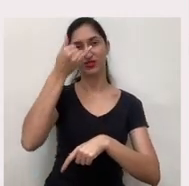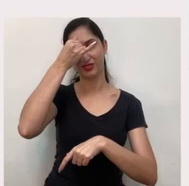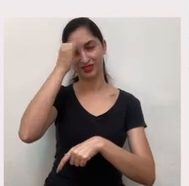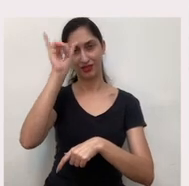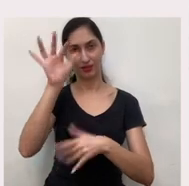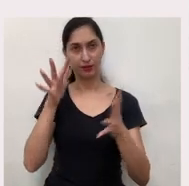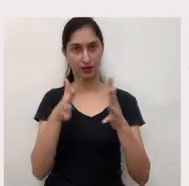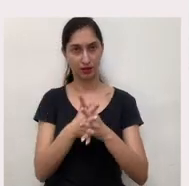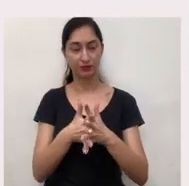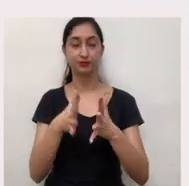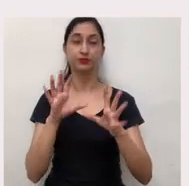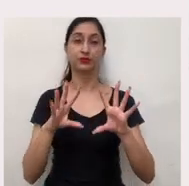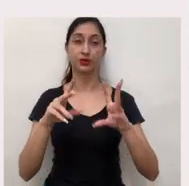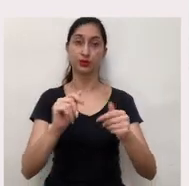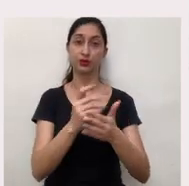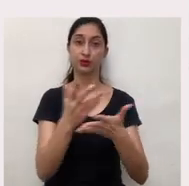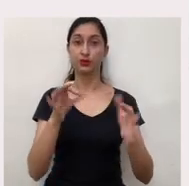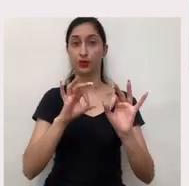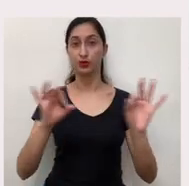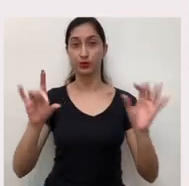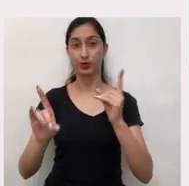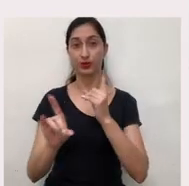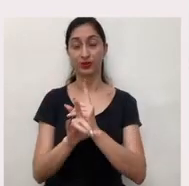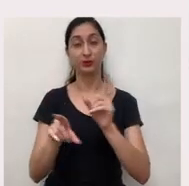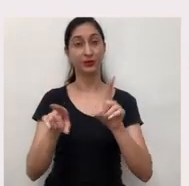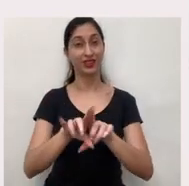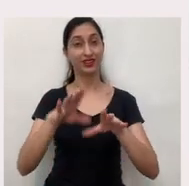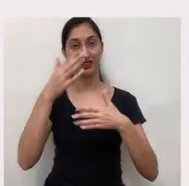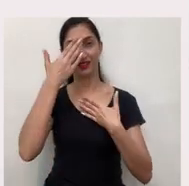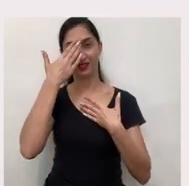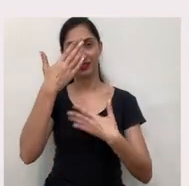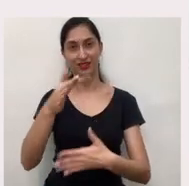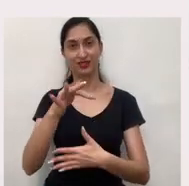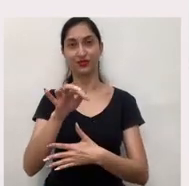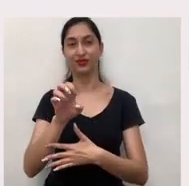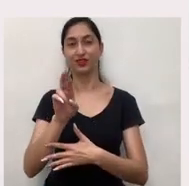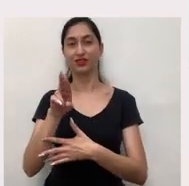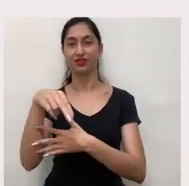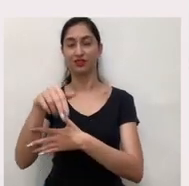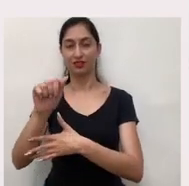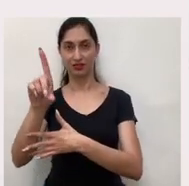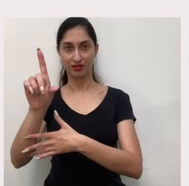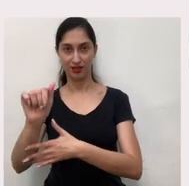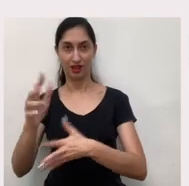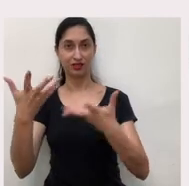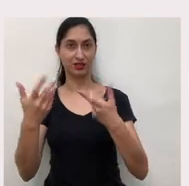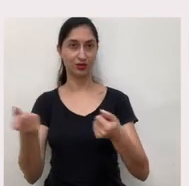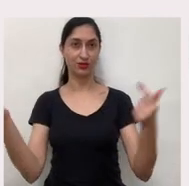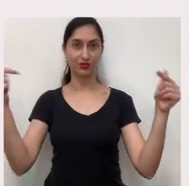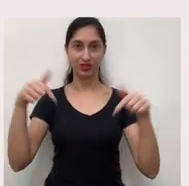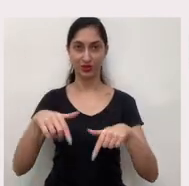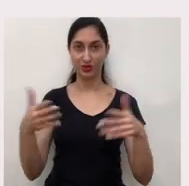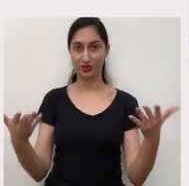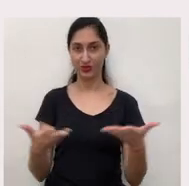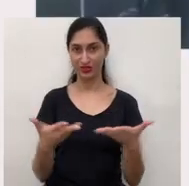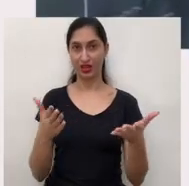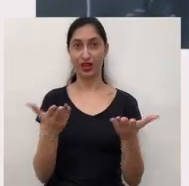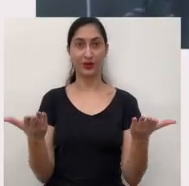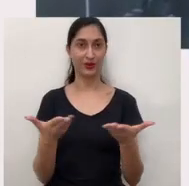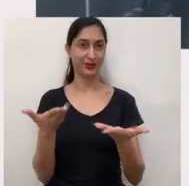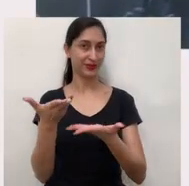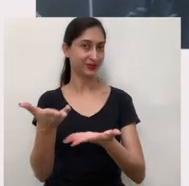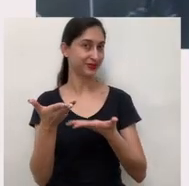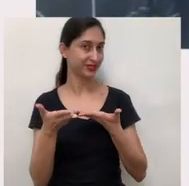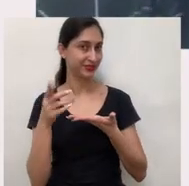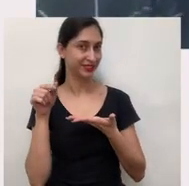isso, desejo a todos um ótimo encontro e queria agradecer a Fernanda pelo aceite de estar aqui com a gente hoje. Fernanda, vou passar a